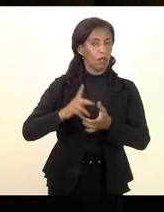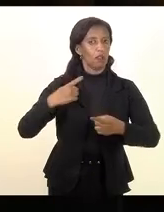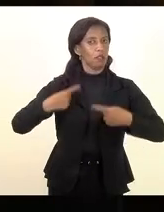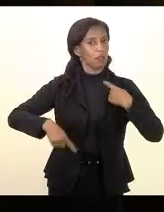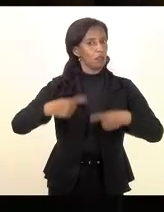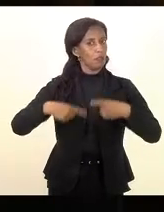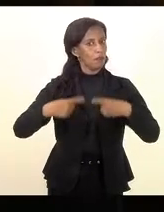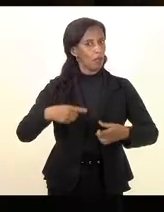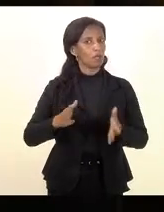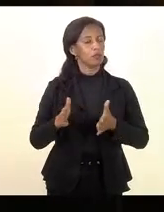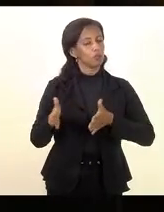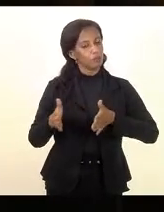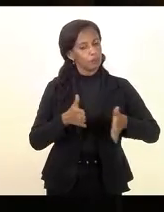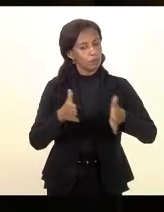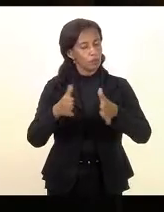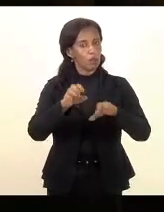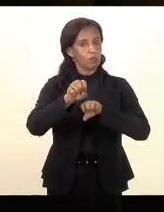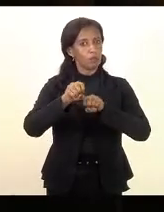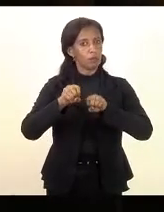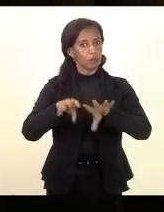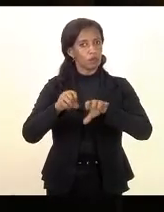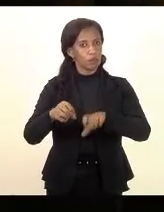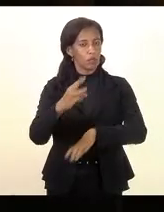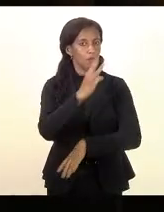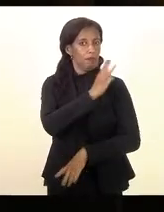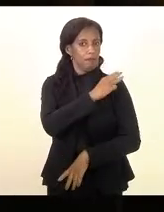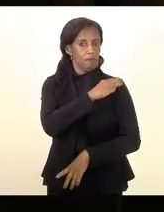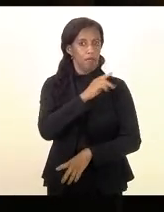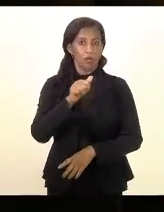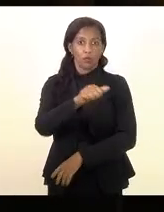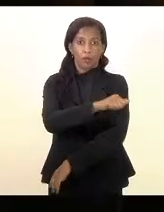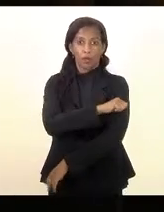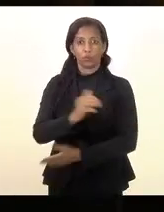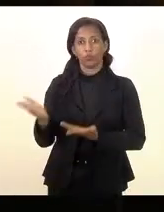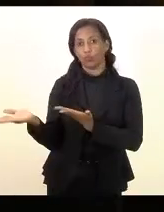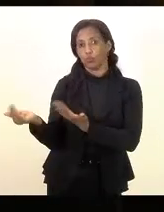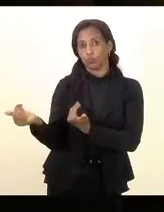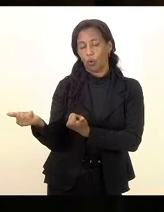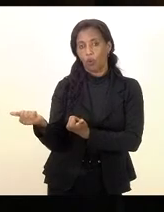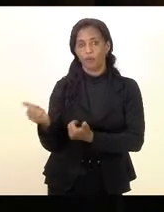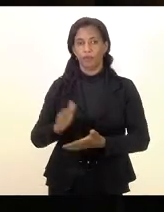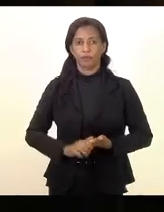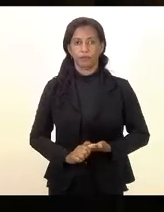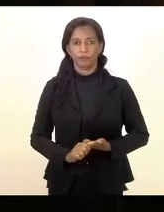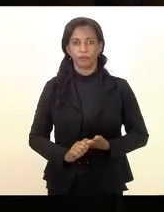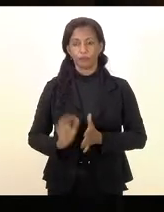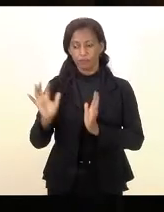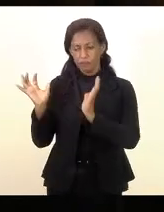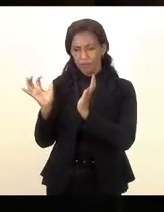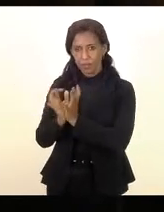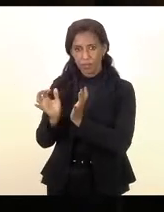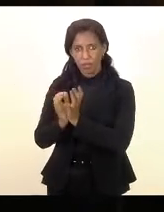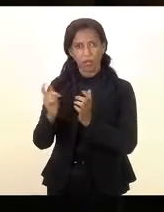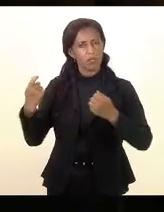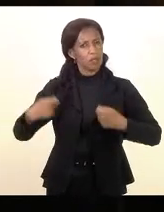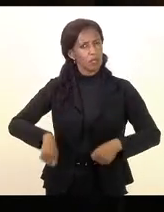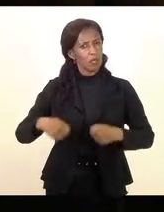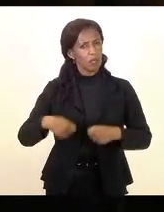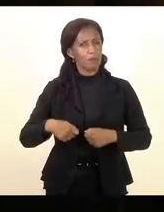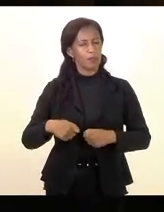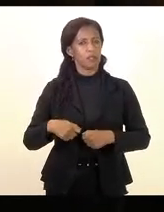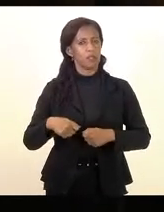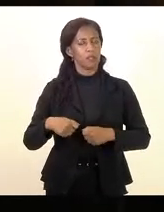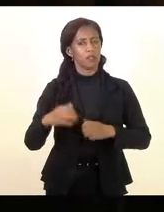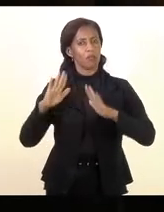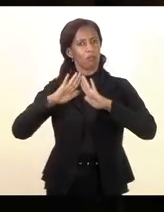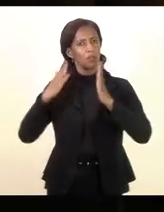sobre destino futuro do ensino médio notadamente para alunos jovens adolescentes das classes populares que frequentam e povoam